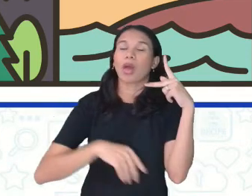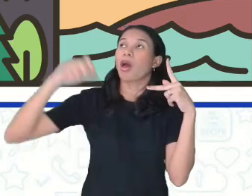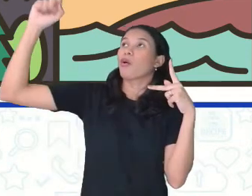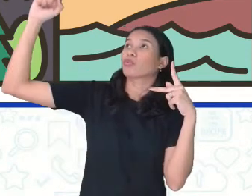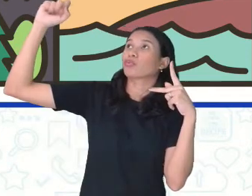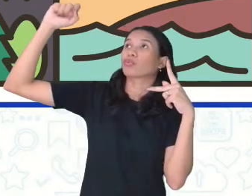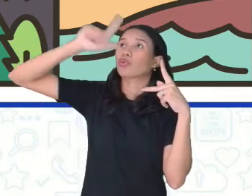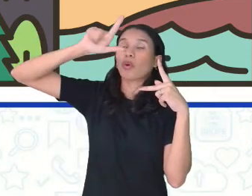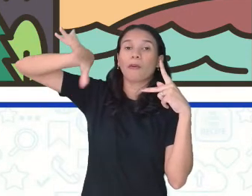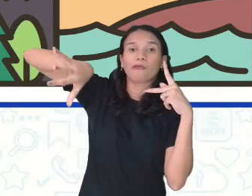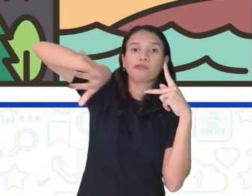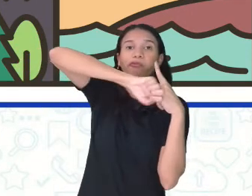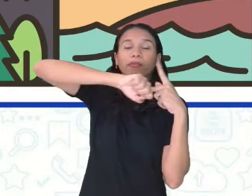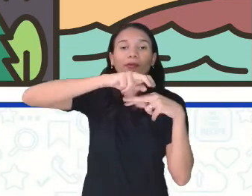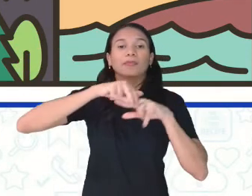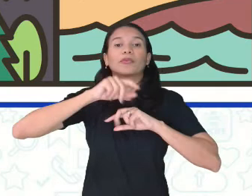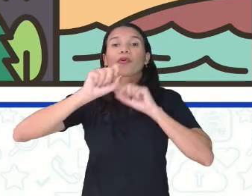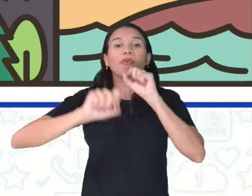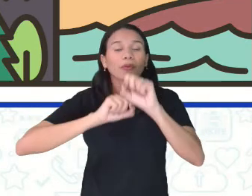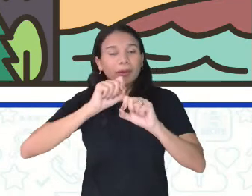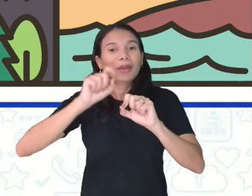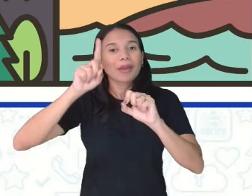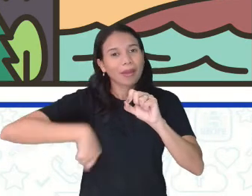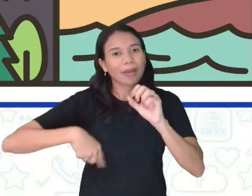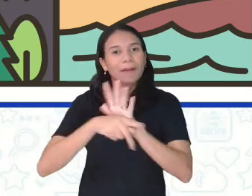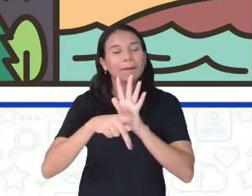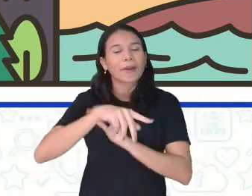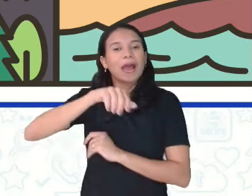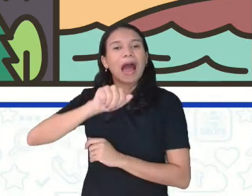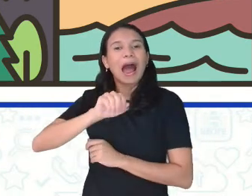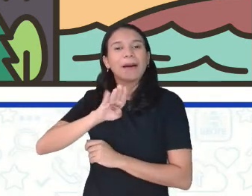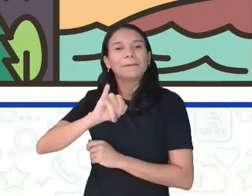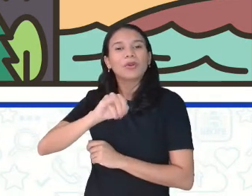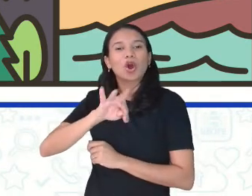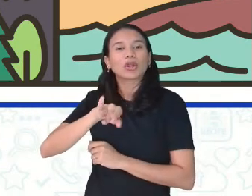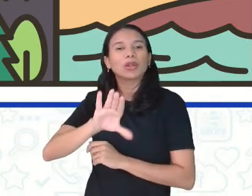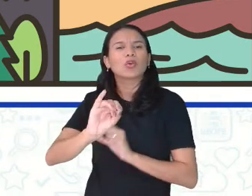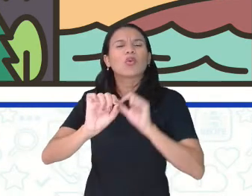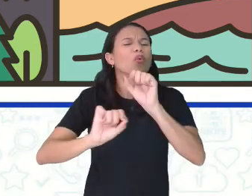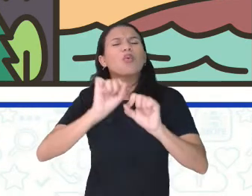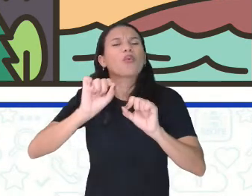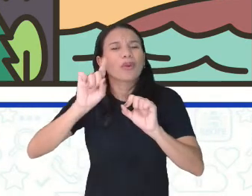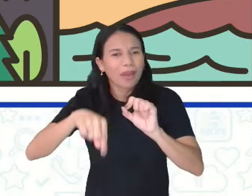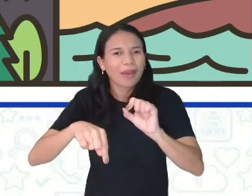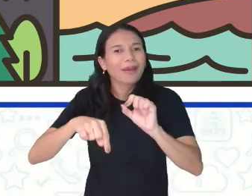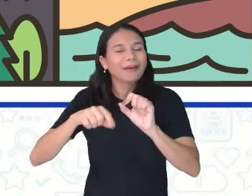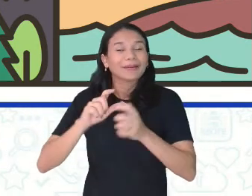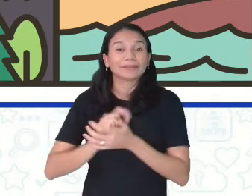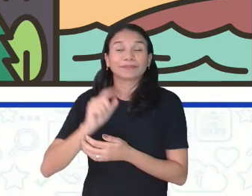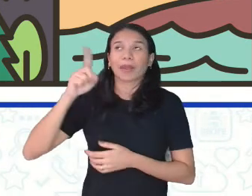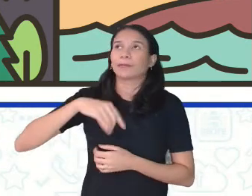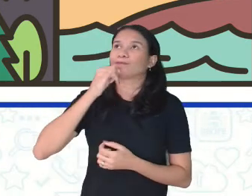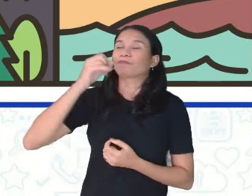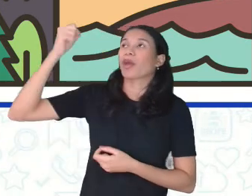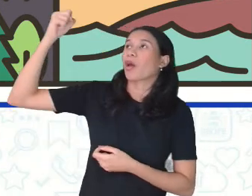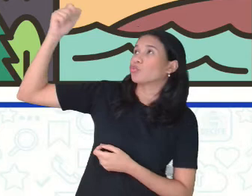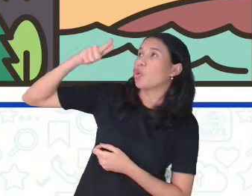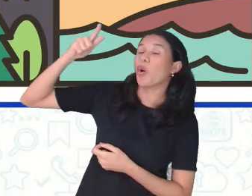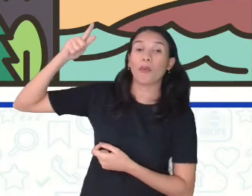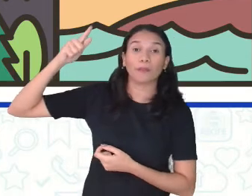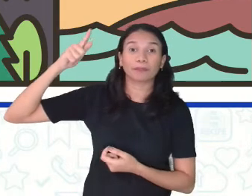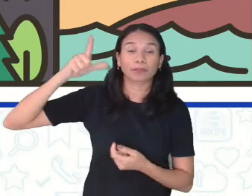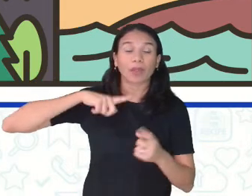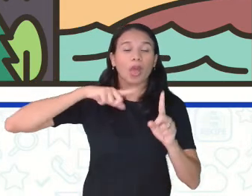inorgânica que a gente vai falar que são fatores abióticos. E o que são esses fatores abióticos? A luz solar,